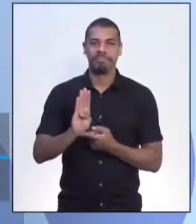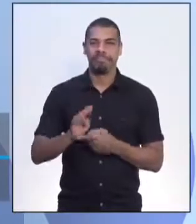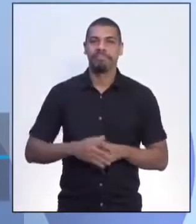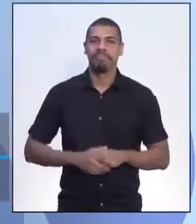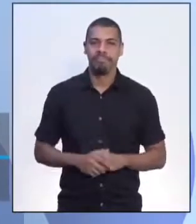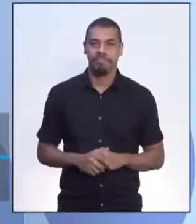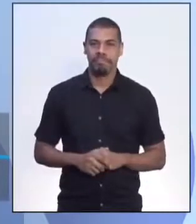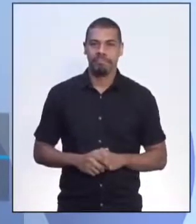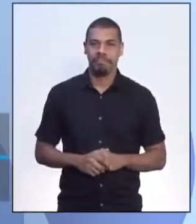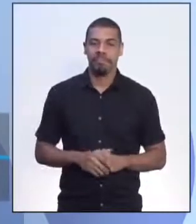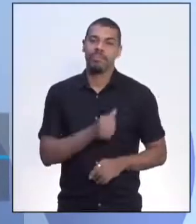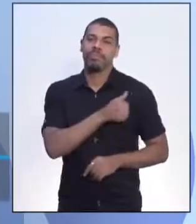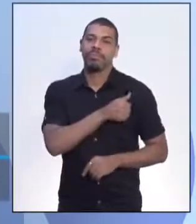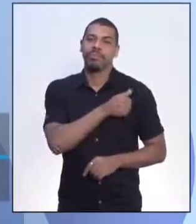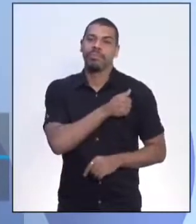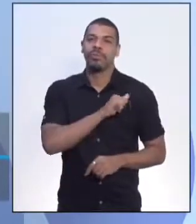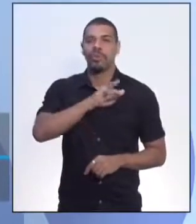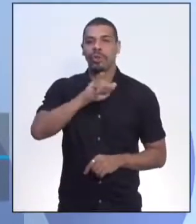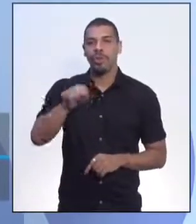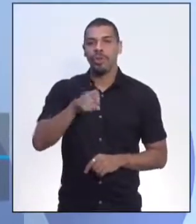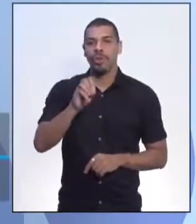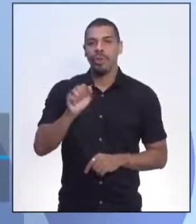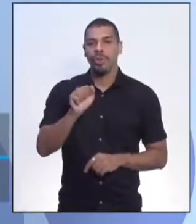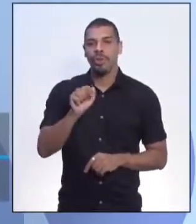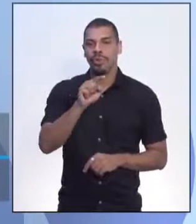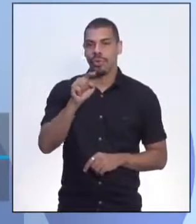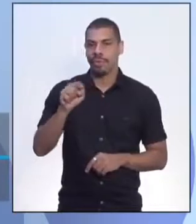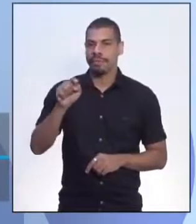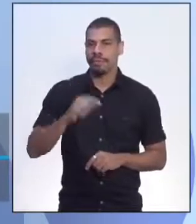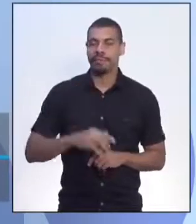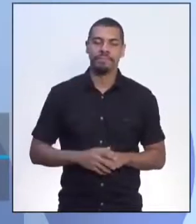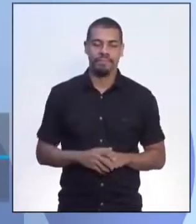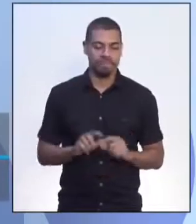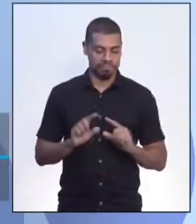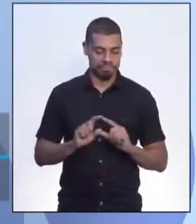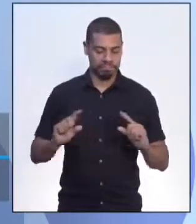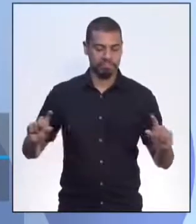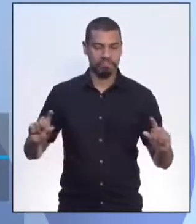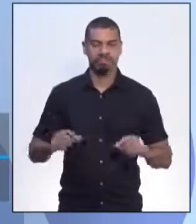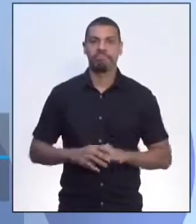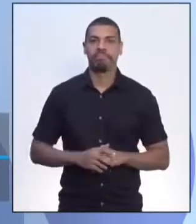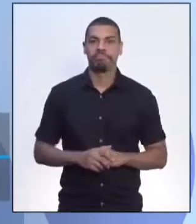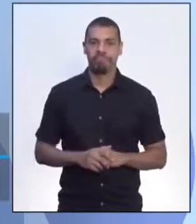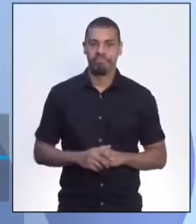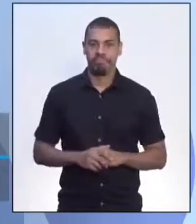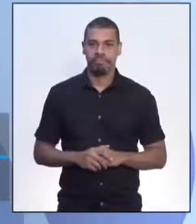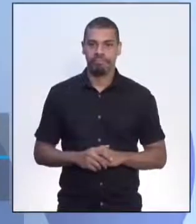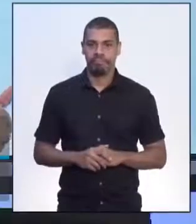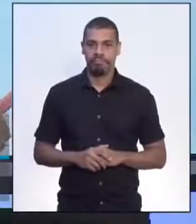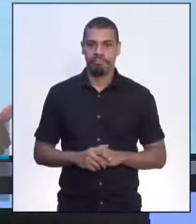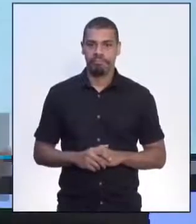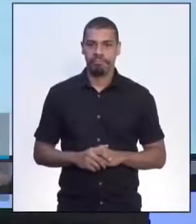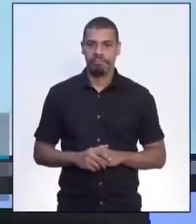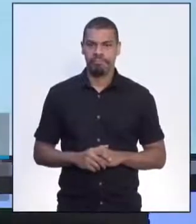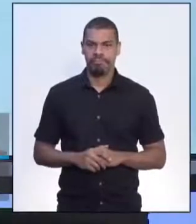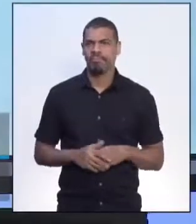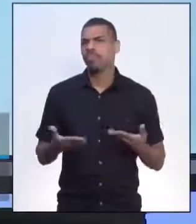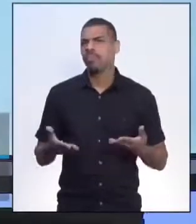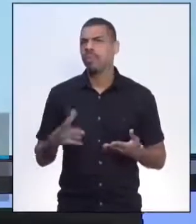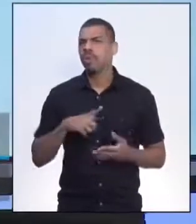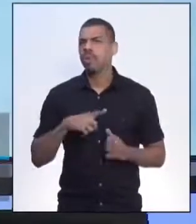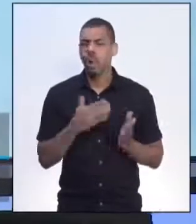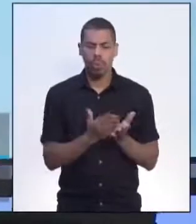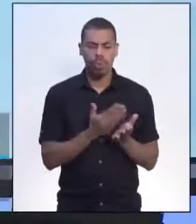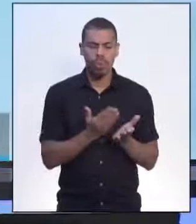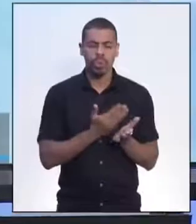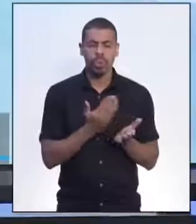Paulo respondeu completamente. Ele falou, everybody admires him because he's polite. Um aluno perguntou qual é a página.